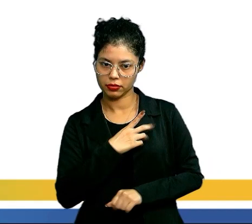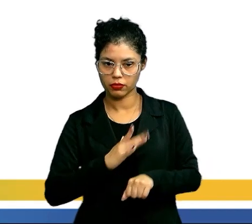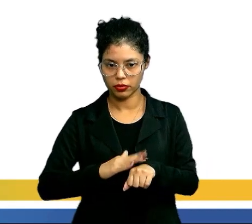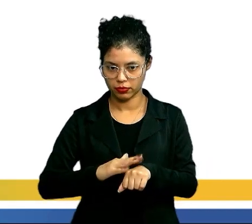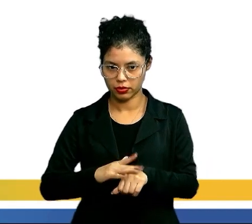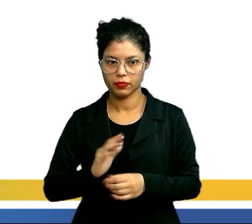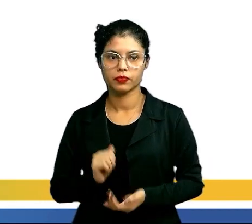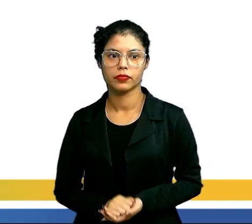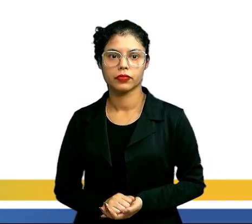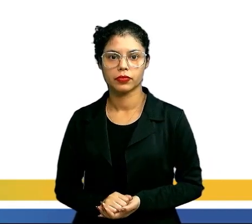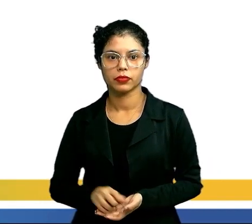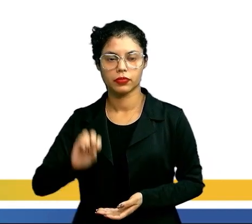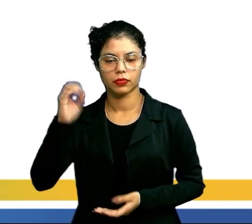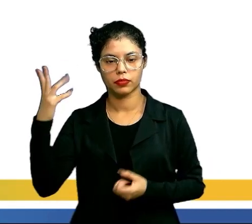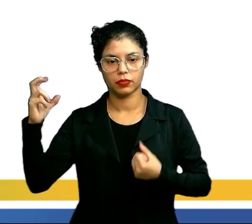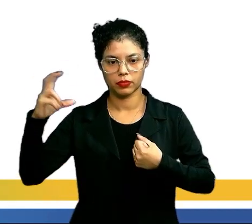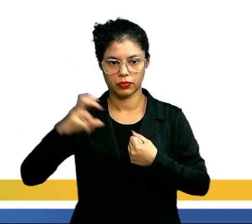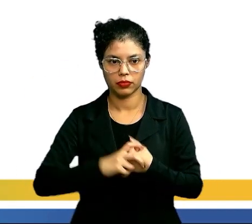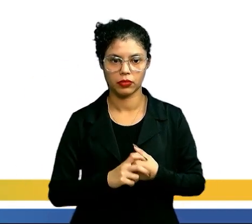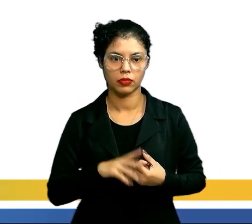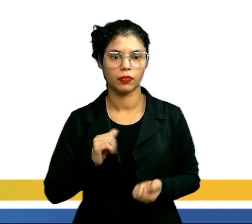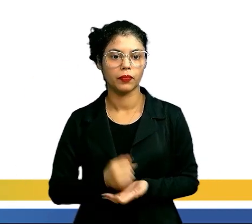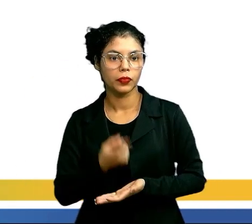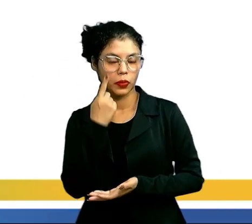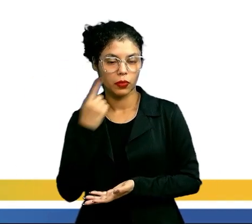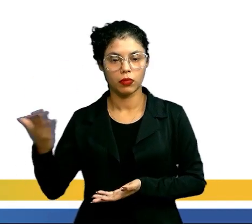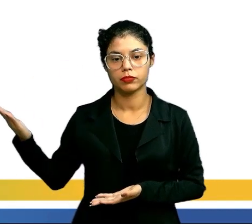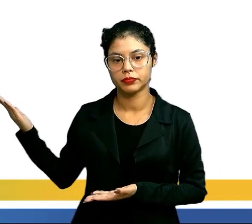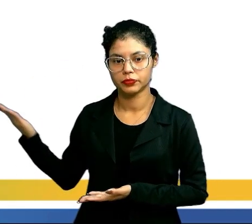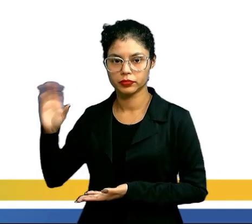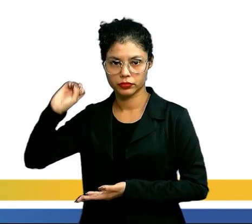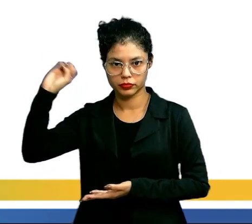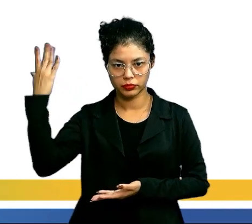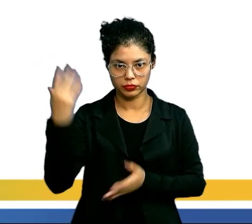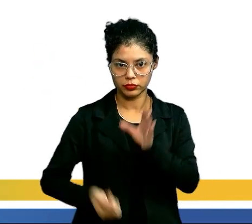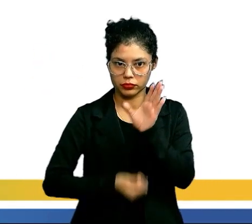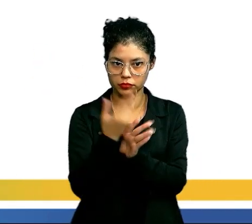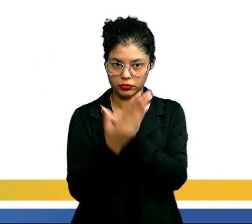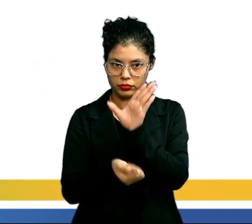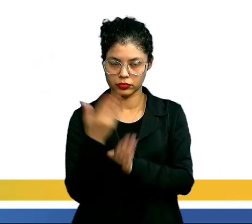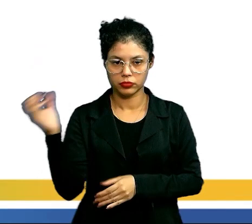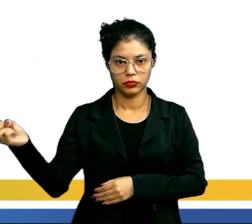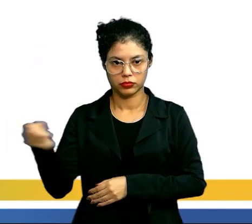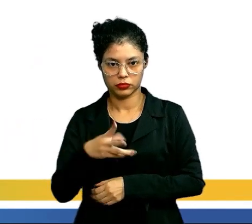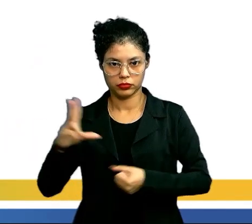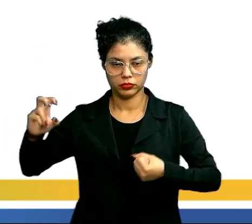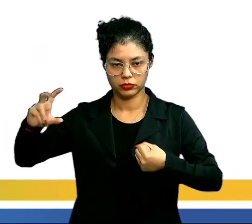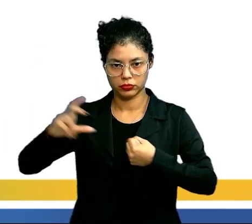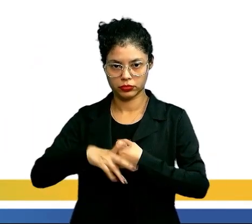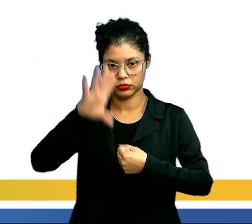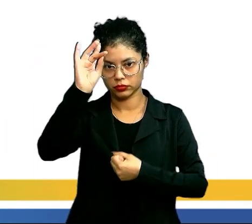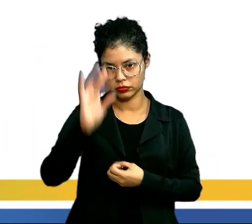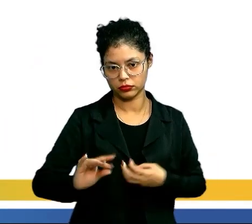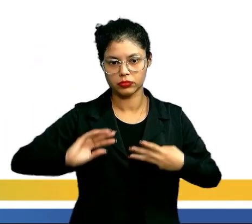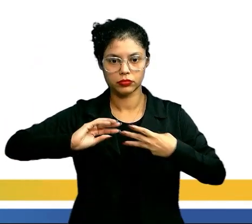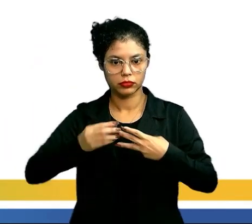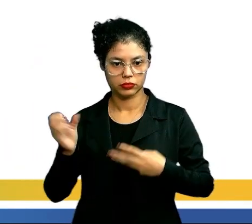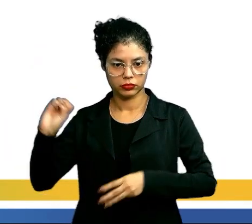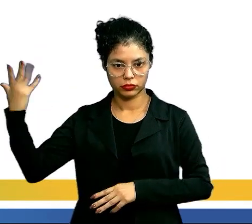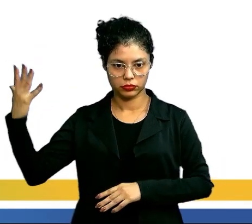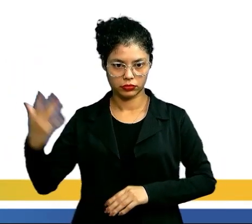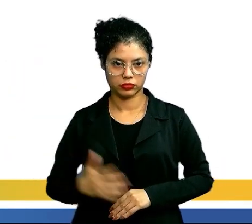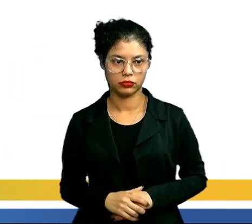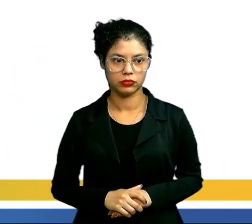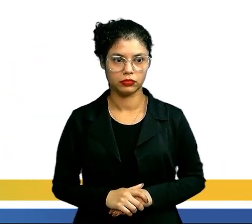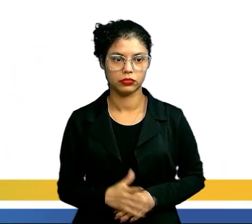é uma doença, né, causada pelo vírus. E olha só, em alguns casos, a reprodução de novos vírus em cada célula